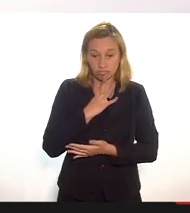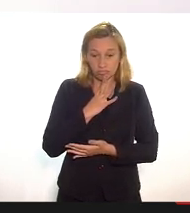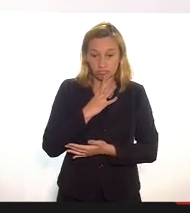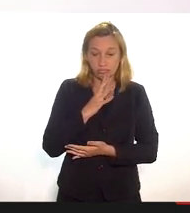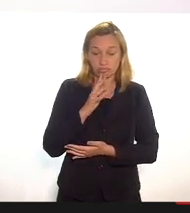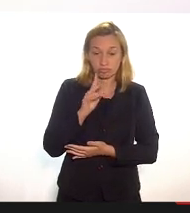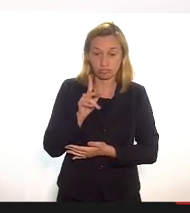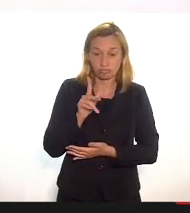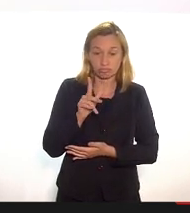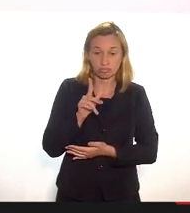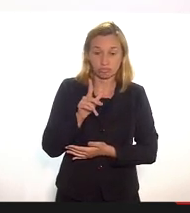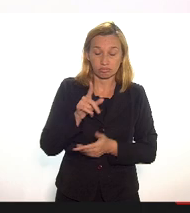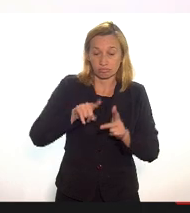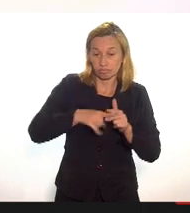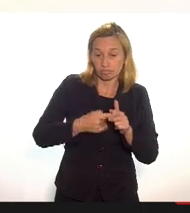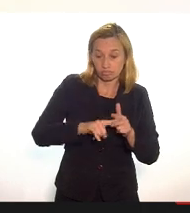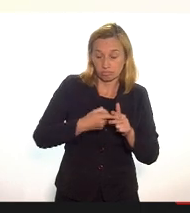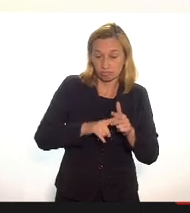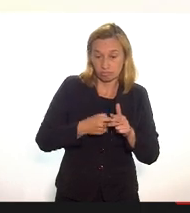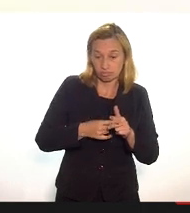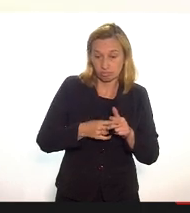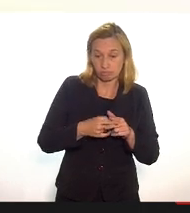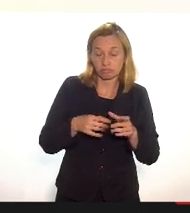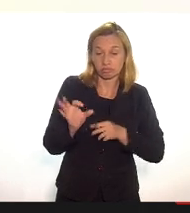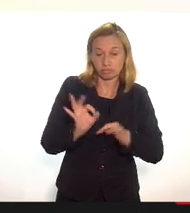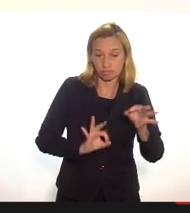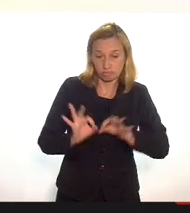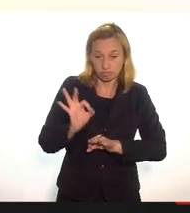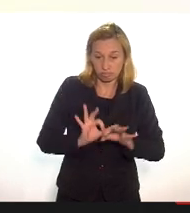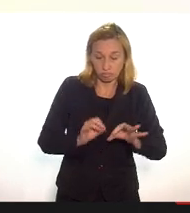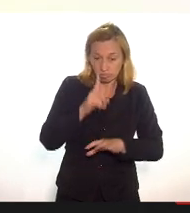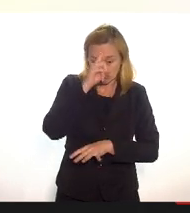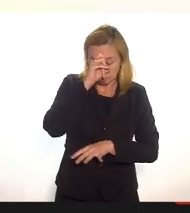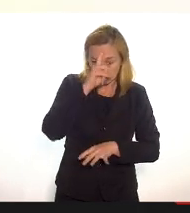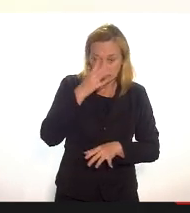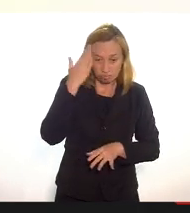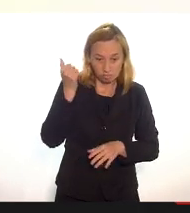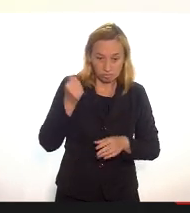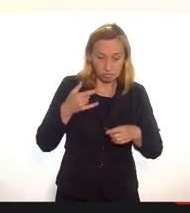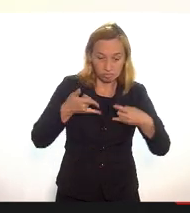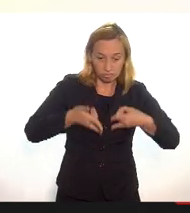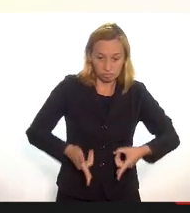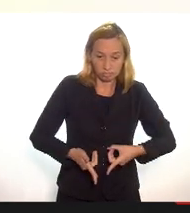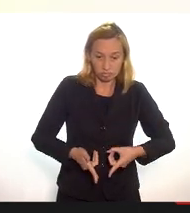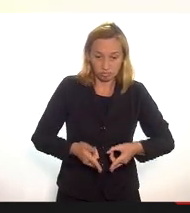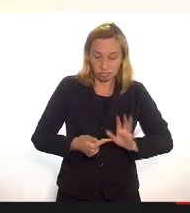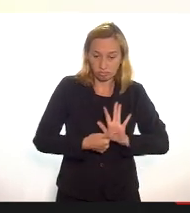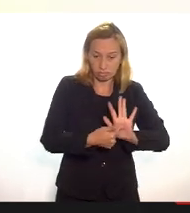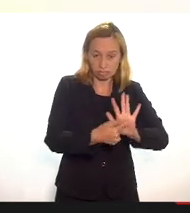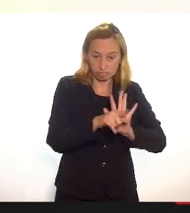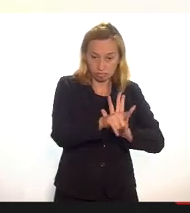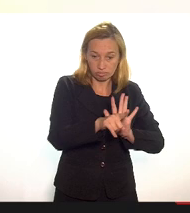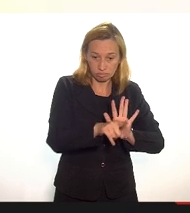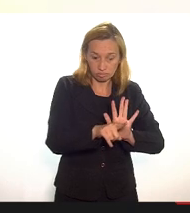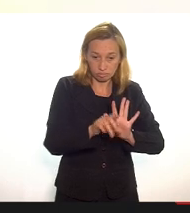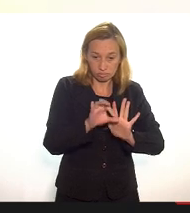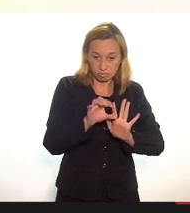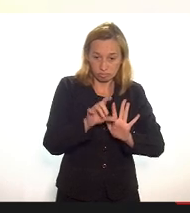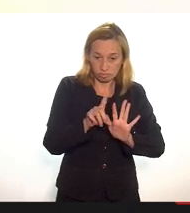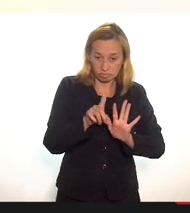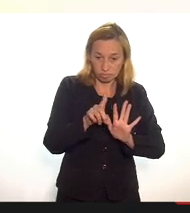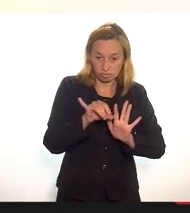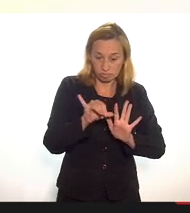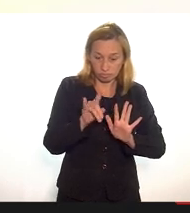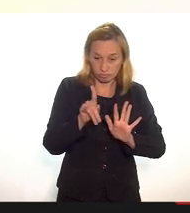plataforma municipal de regulação, o censo hospitalar, sabe que os leitos quando aparecem ali, eles têm uma codificação como se fosse uma